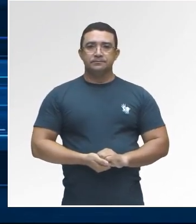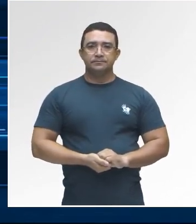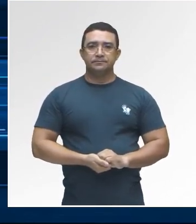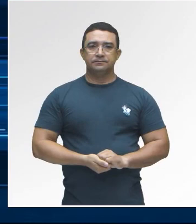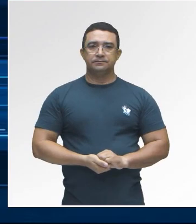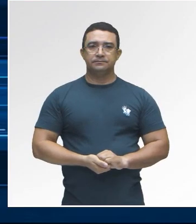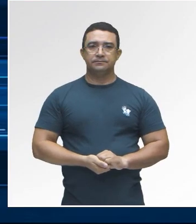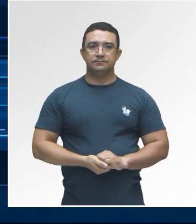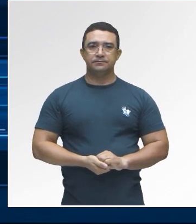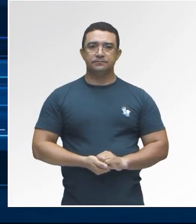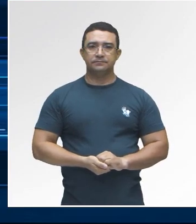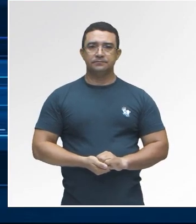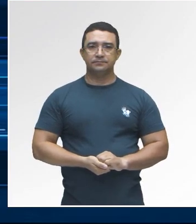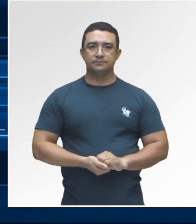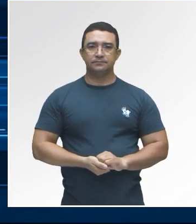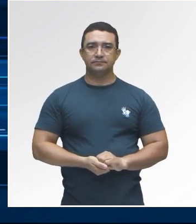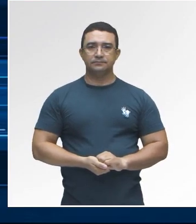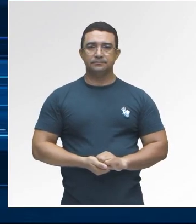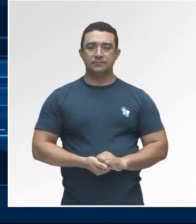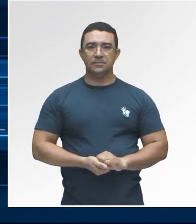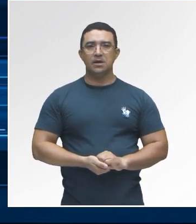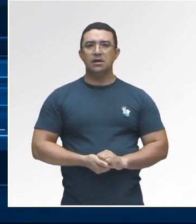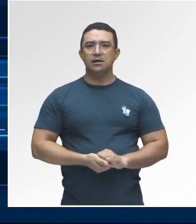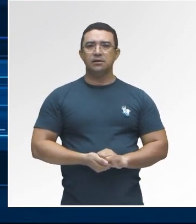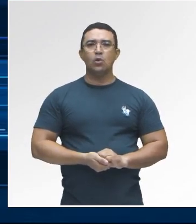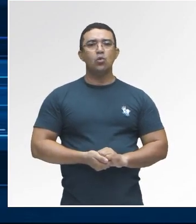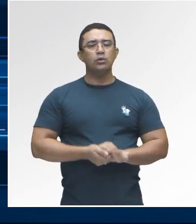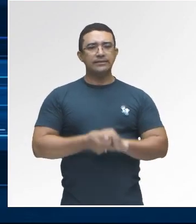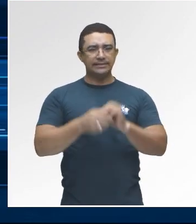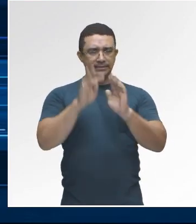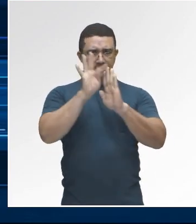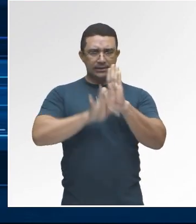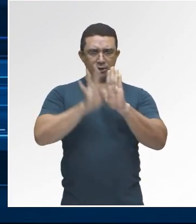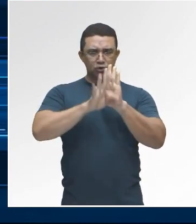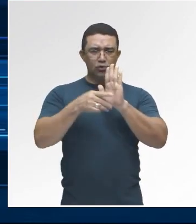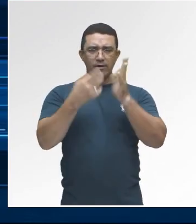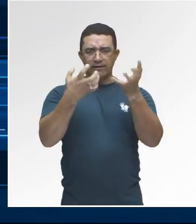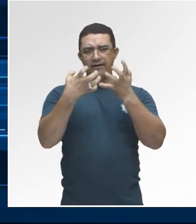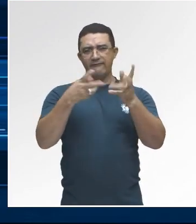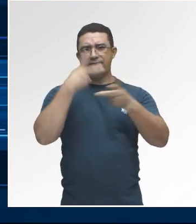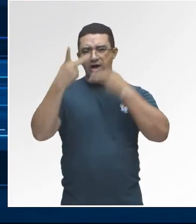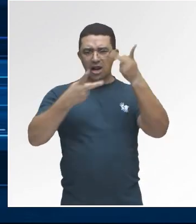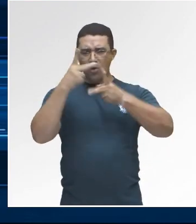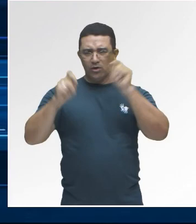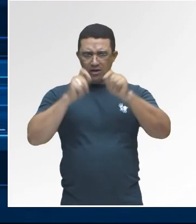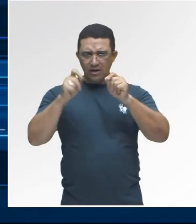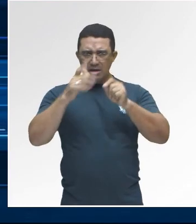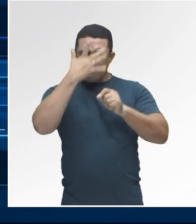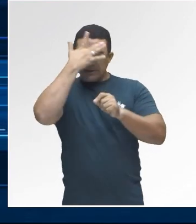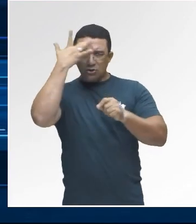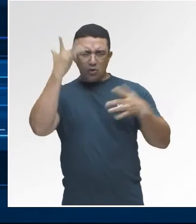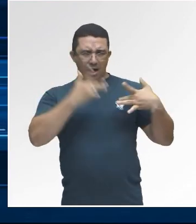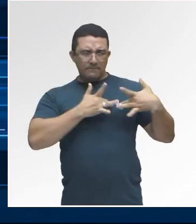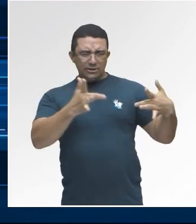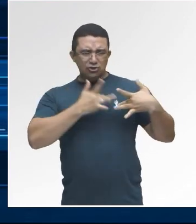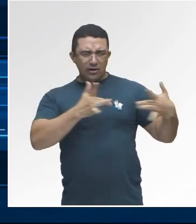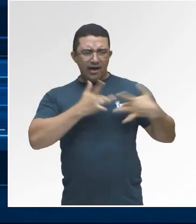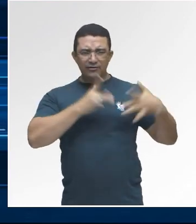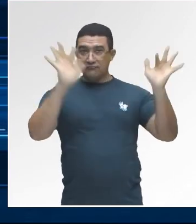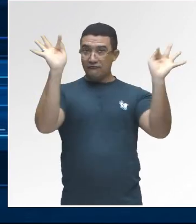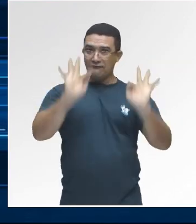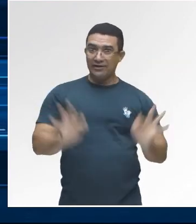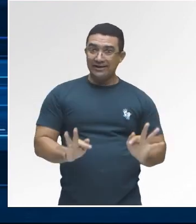De acordo com o trecho da música, é correto afirmar que a música fala de alguém apaixonado e feliz. A música é